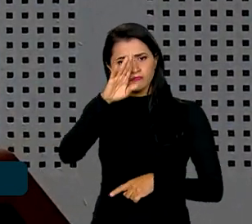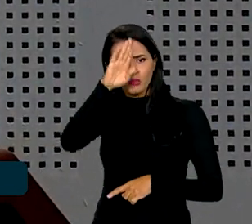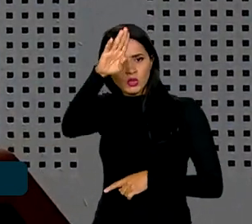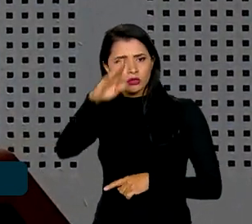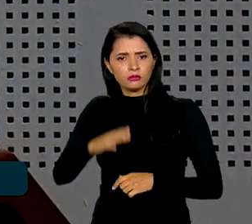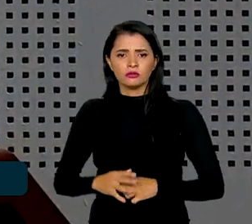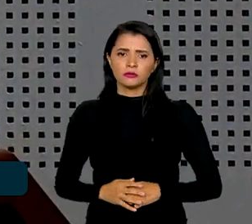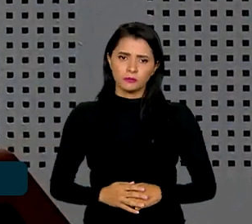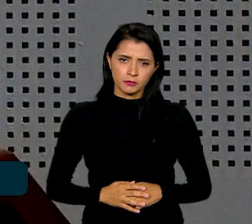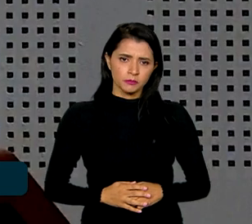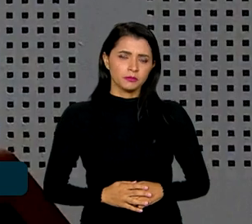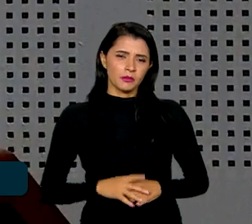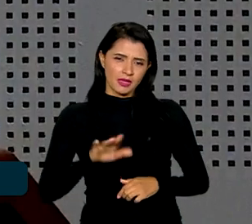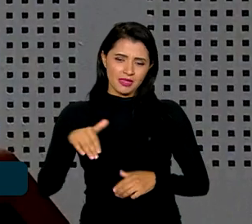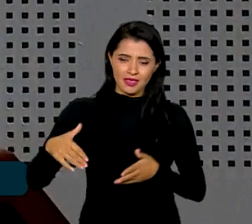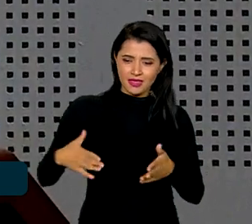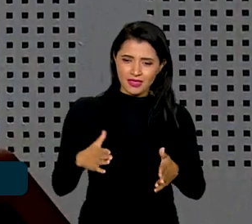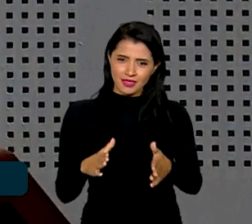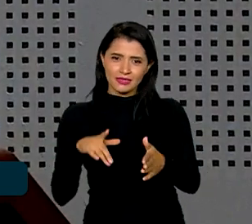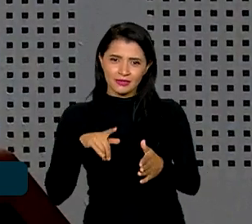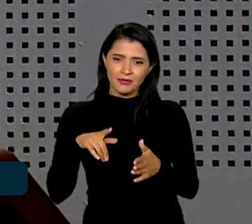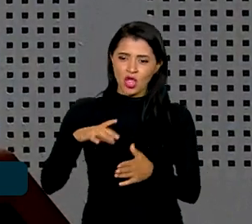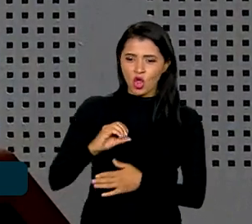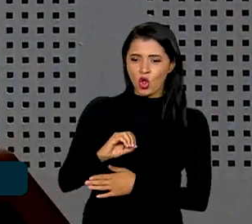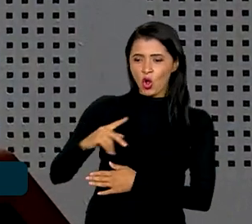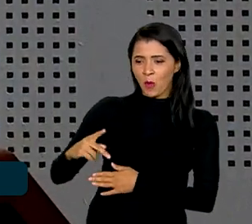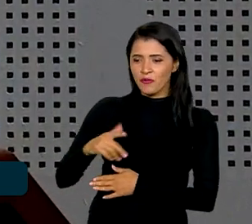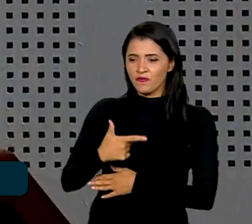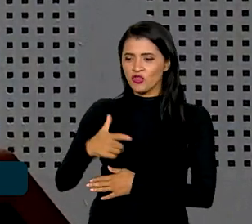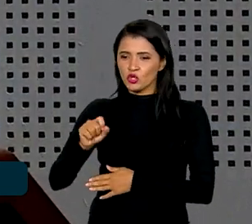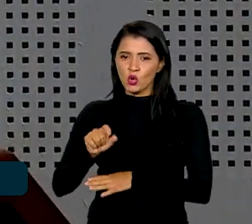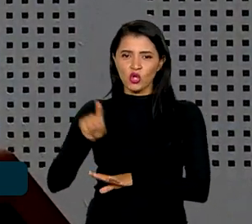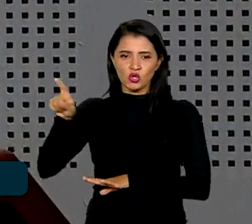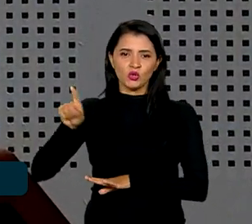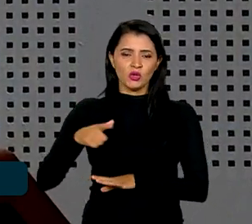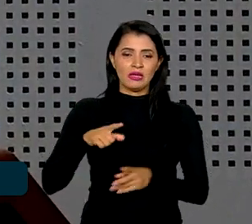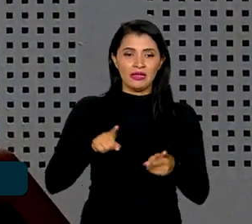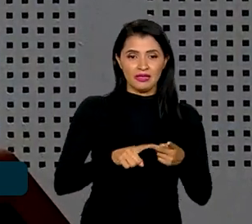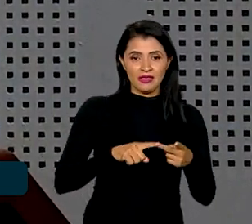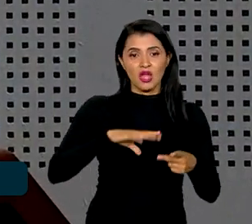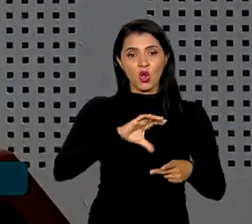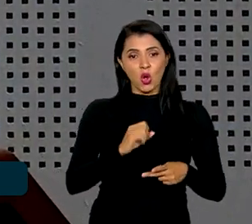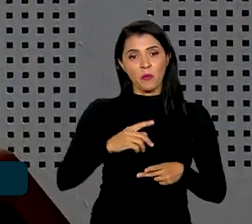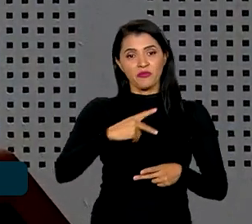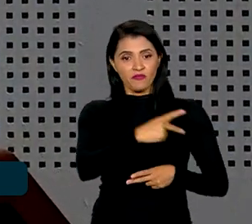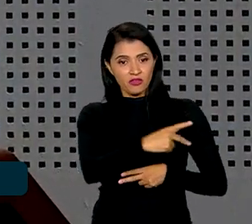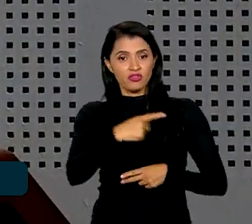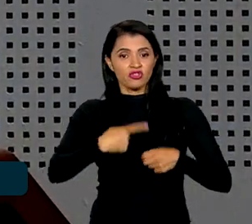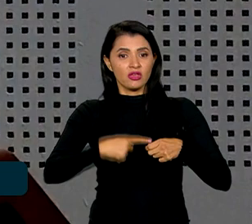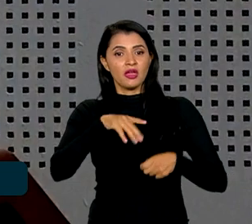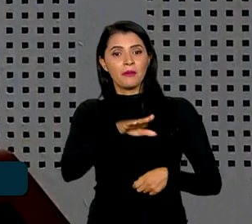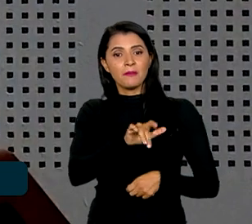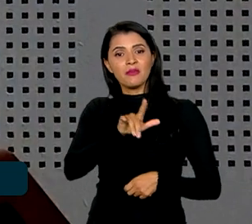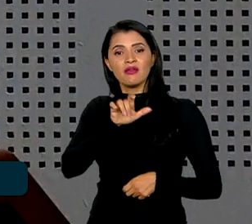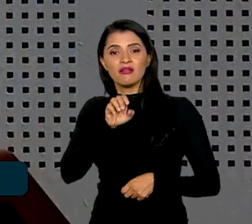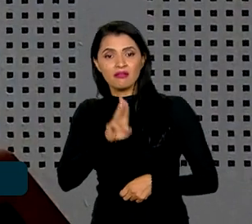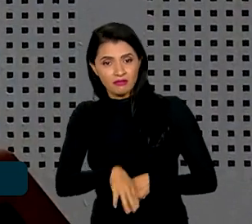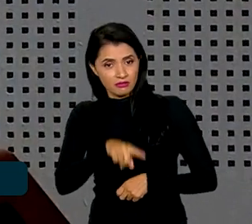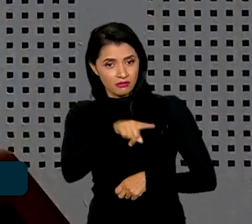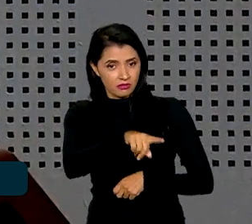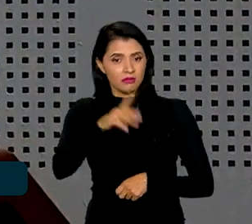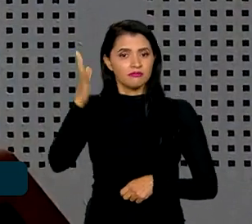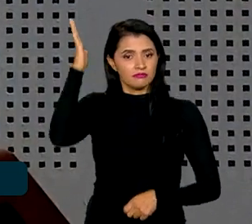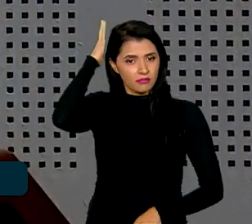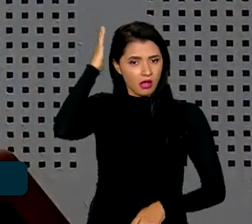No caminho entre a COP28 e Dubai e a COP30 na cidade de Belém, no estado do Pará,